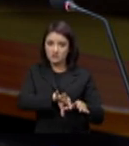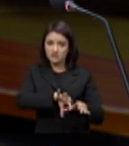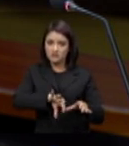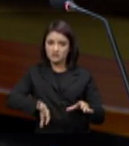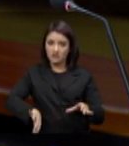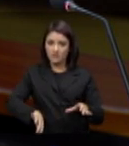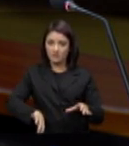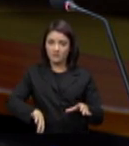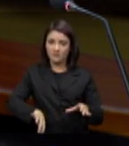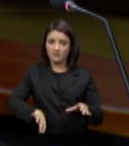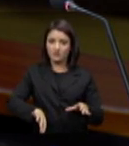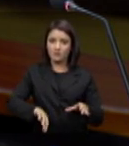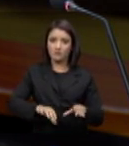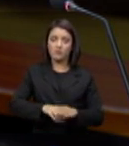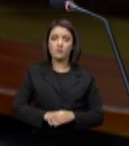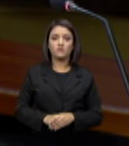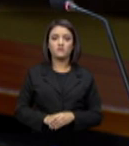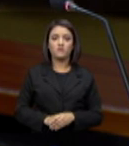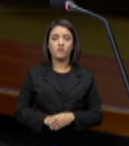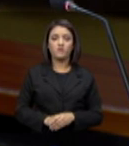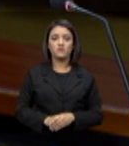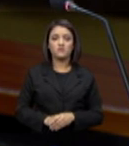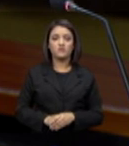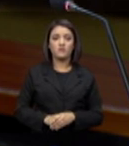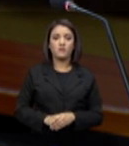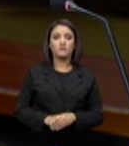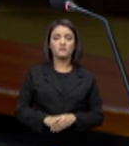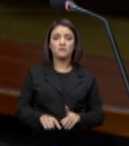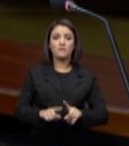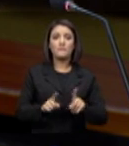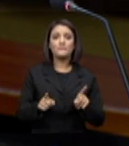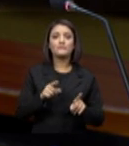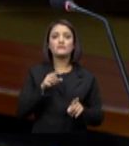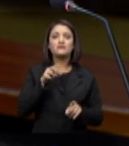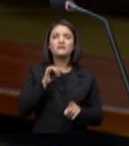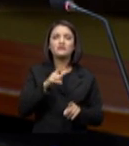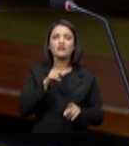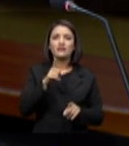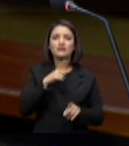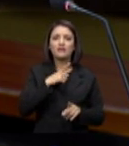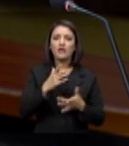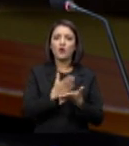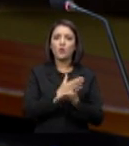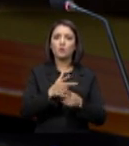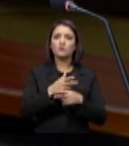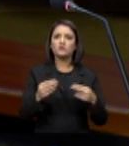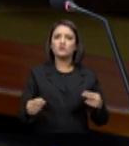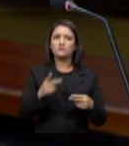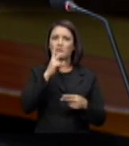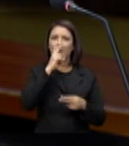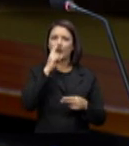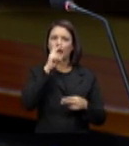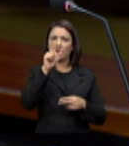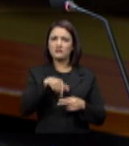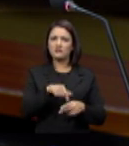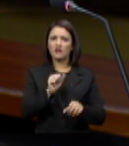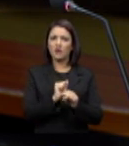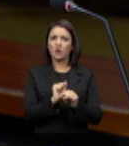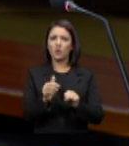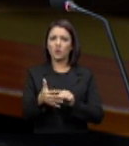pedido propostos pelo amigos nesse incidente apresente sintomas dessa grave